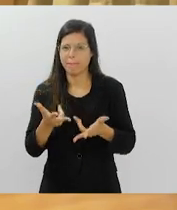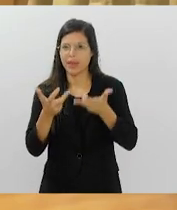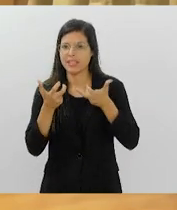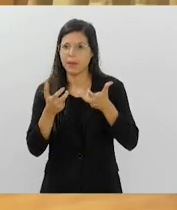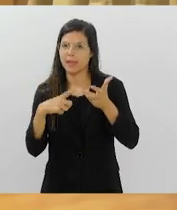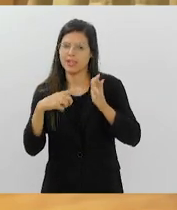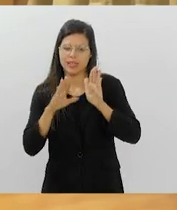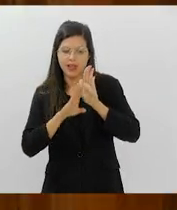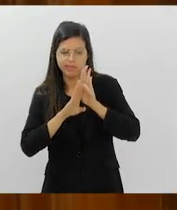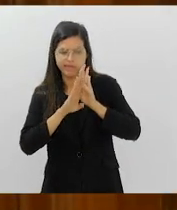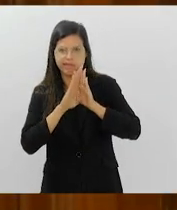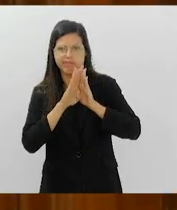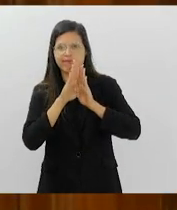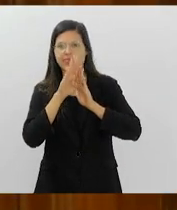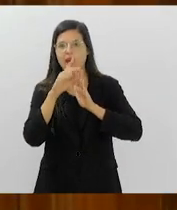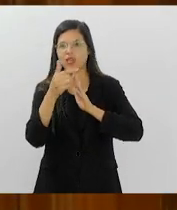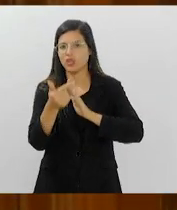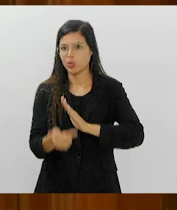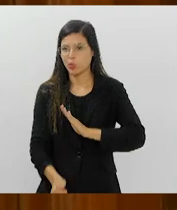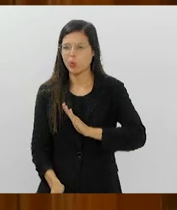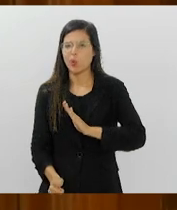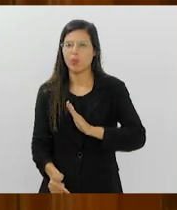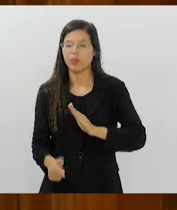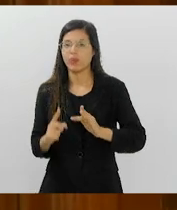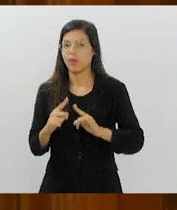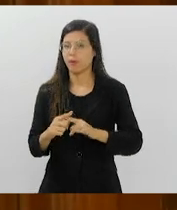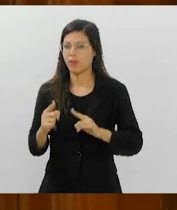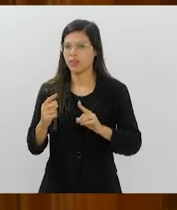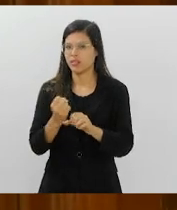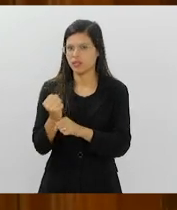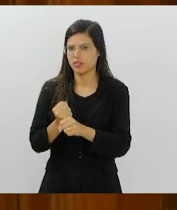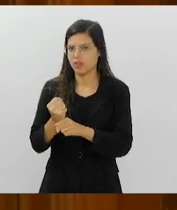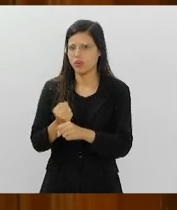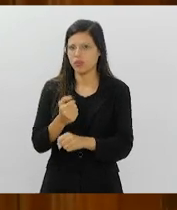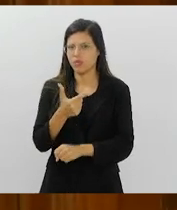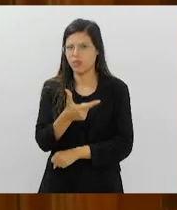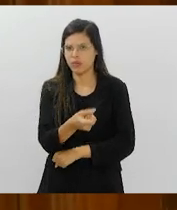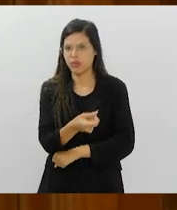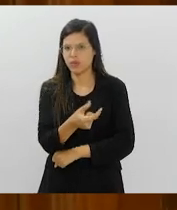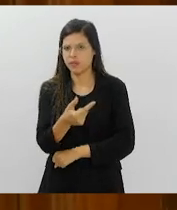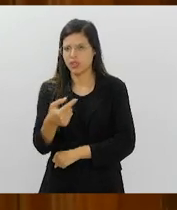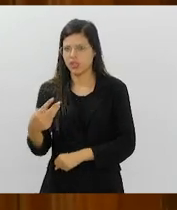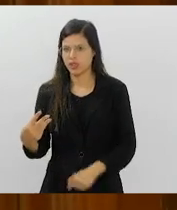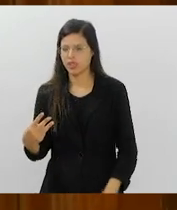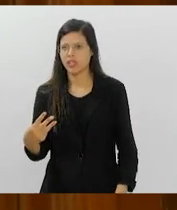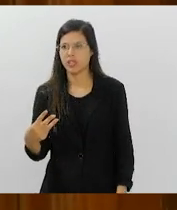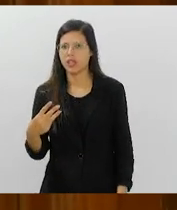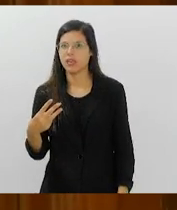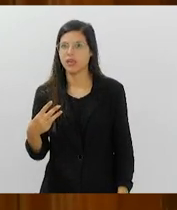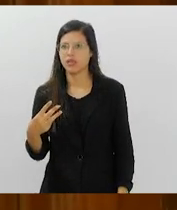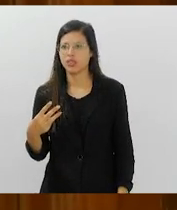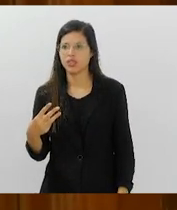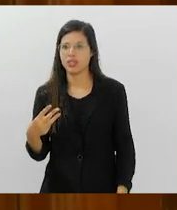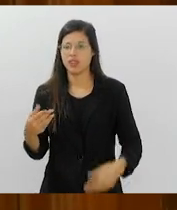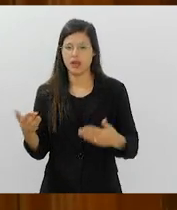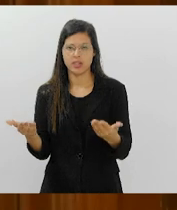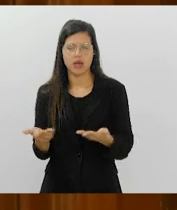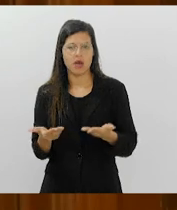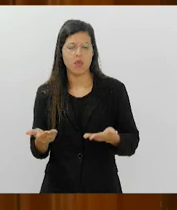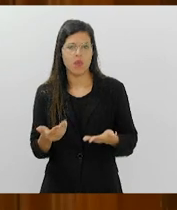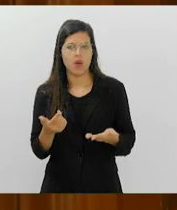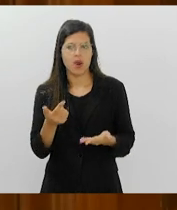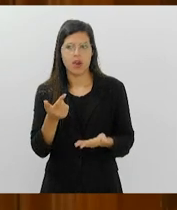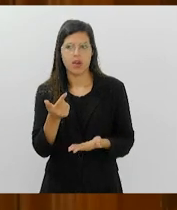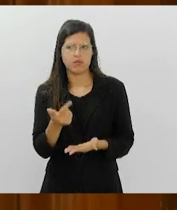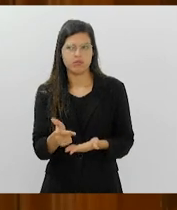novamente nessa curva. Mas realmente, em 2023, a gente tem uma explosão. Agora a gente não tem pacificação